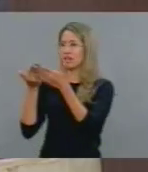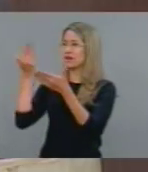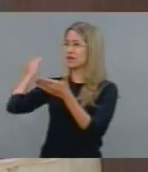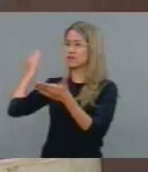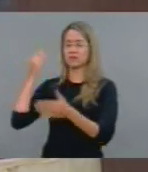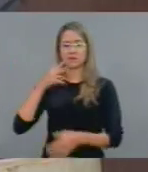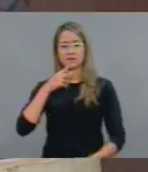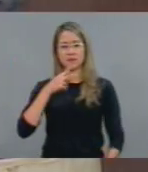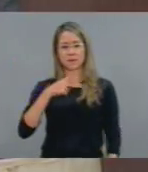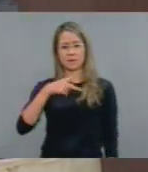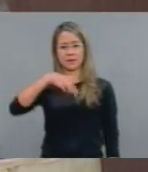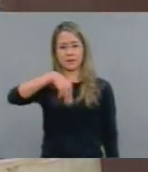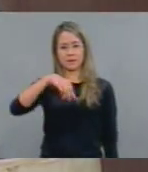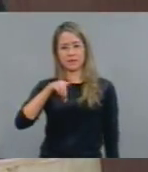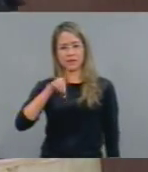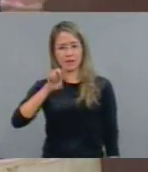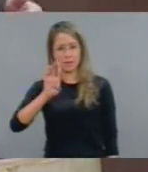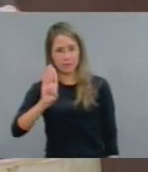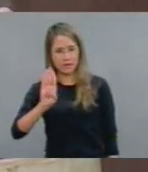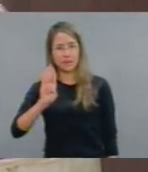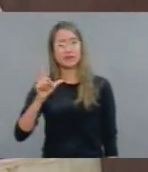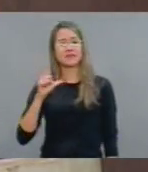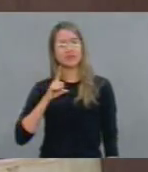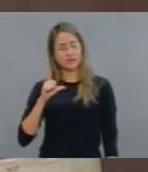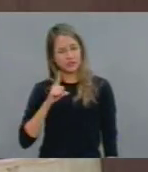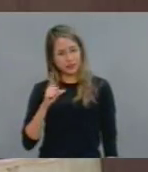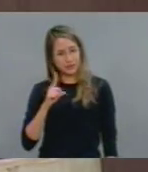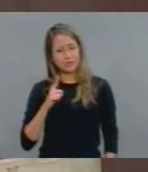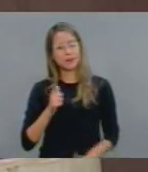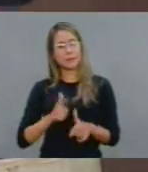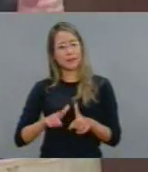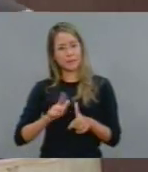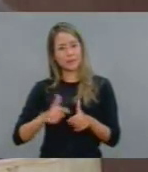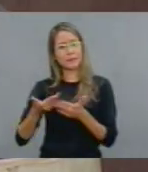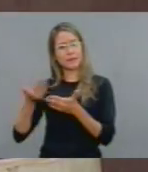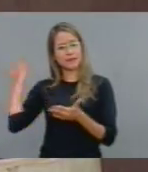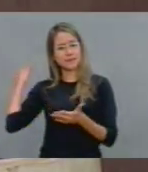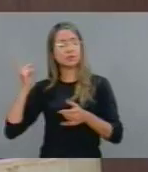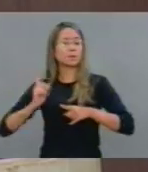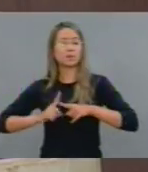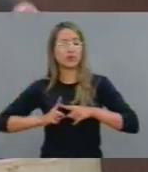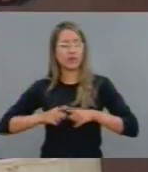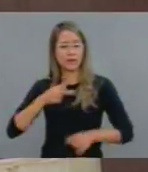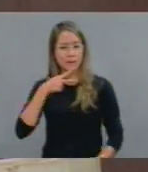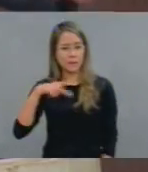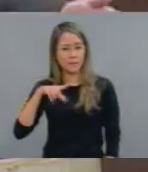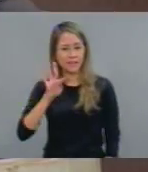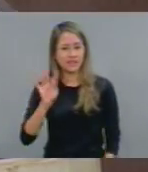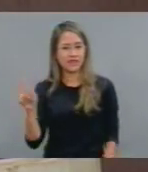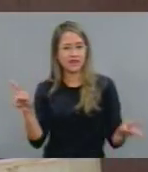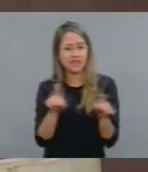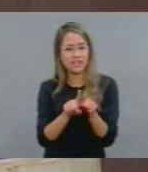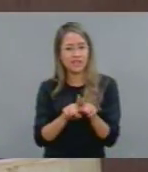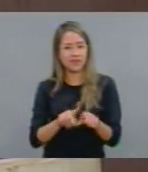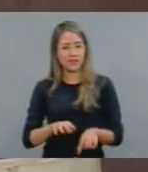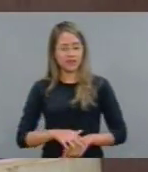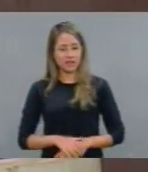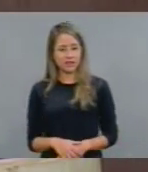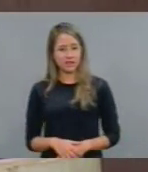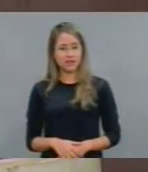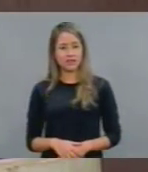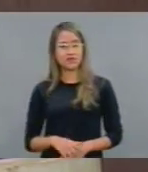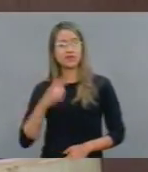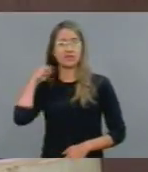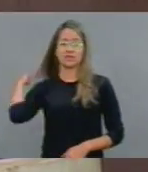do clientelismo, do favoritismo, do patrimonialismo, do financiamento eleitoral das campanhas